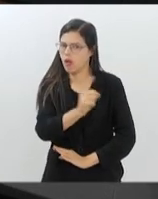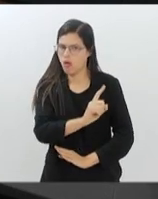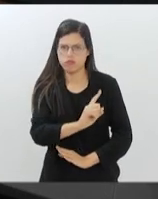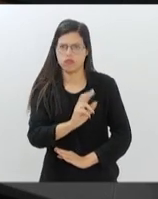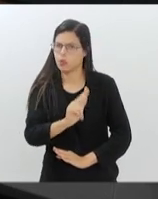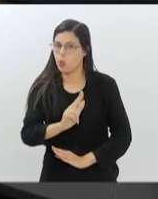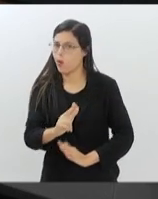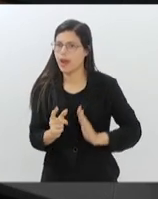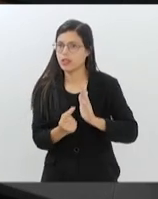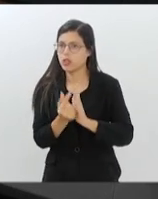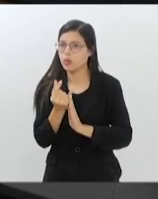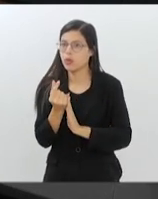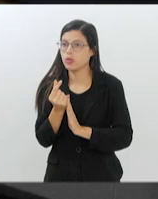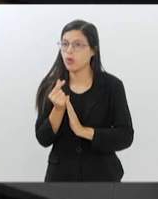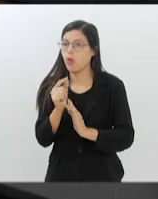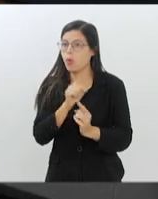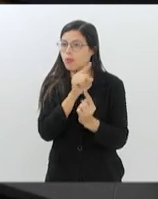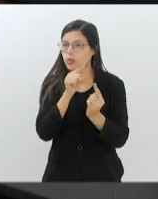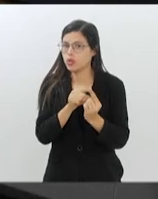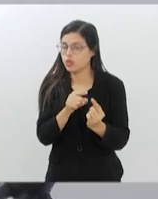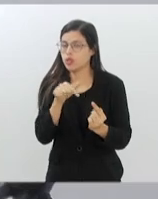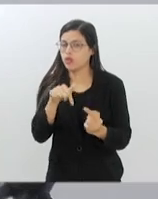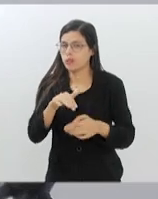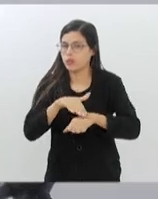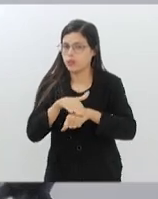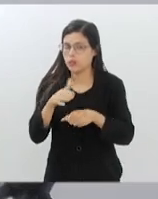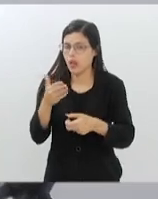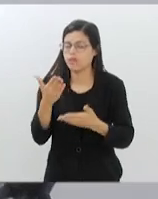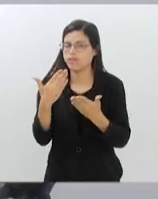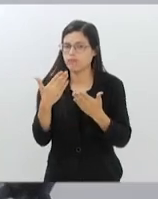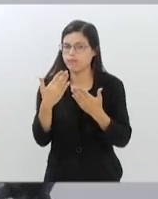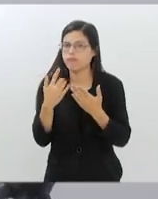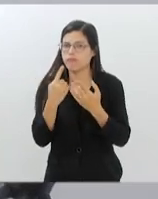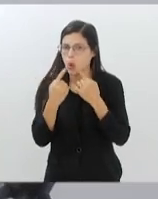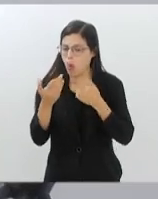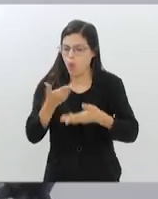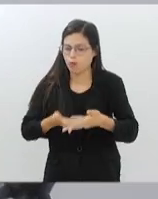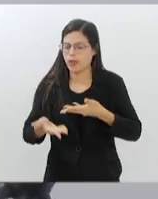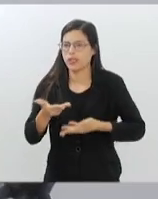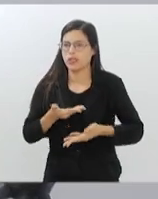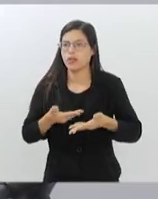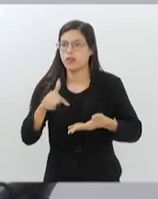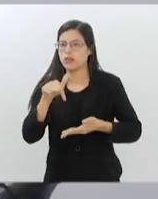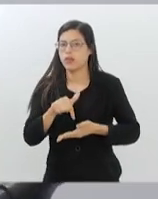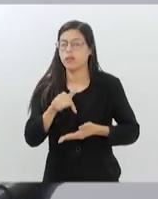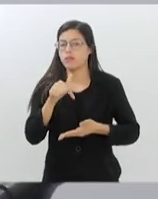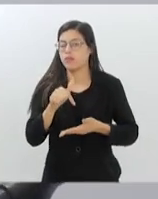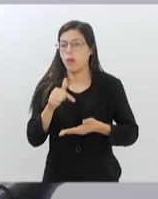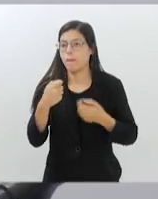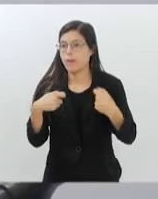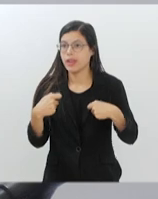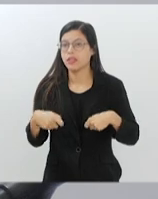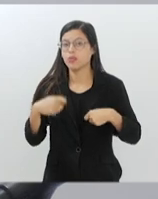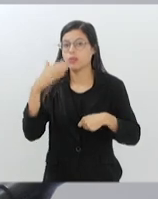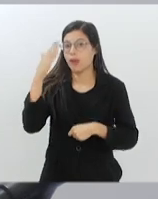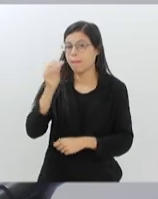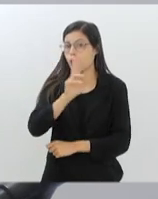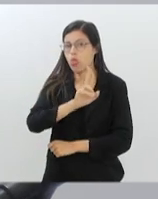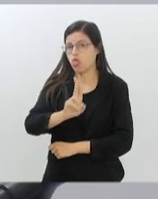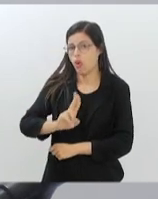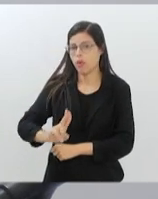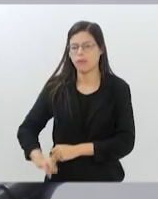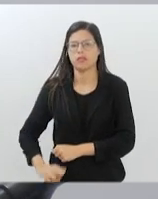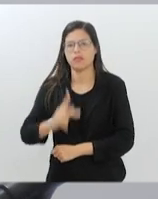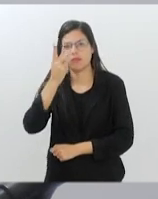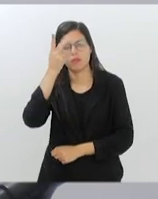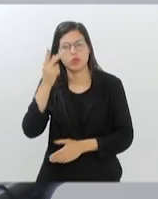objetivo o senhor tem uma missão hoje que é o diálogo senhor atribui aqui o núcleo técnico que também não está claro para mim as pessoas eu preciso das do nome das pessoas que